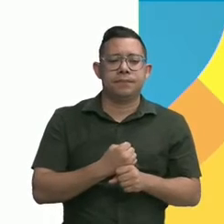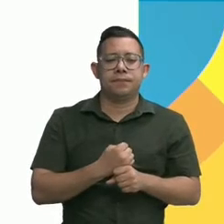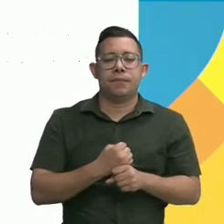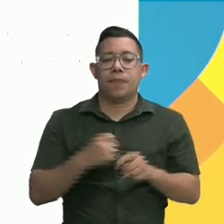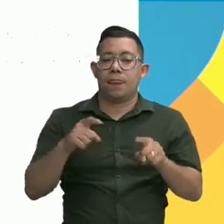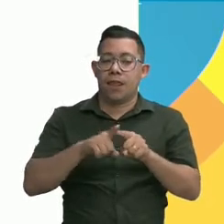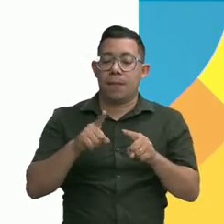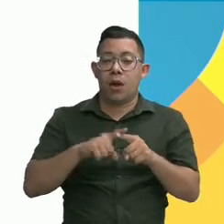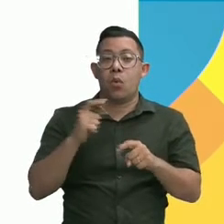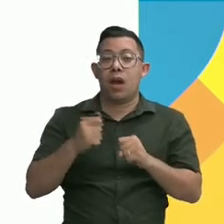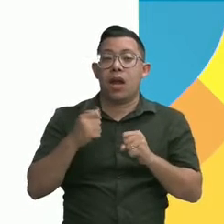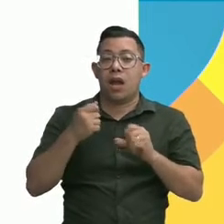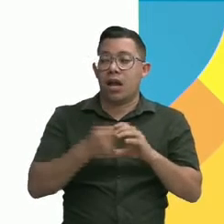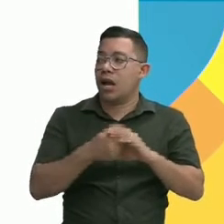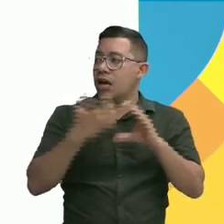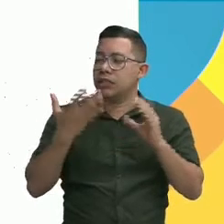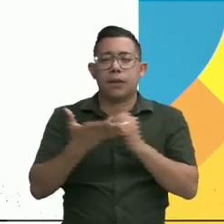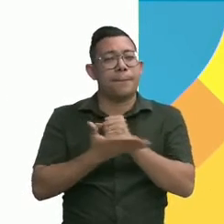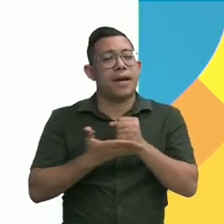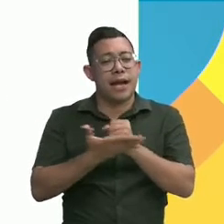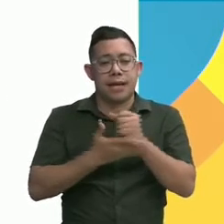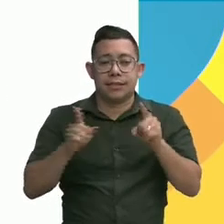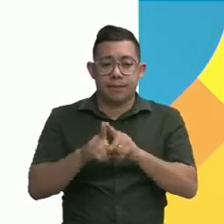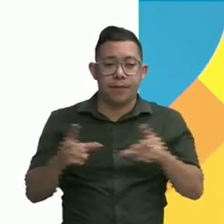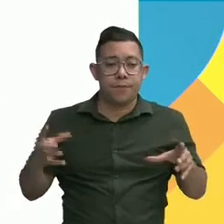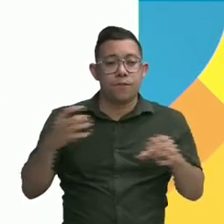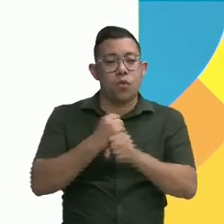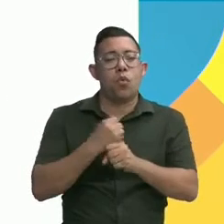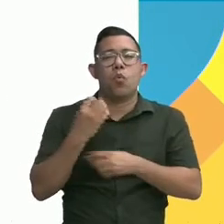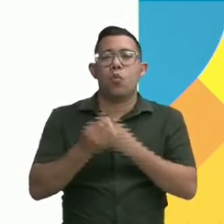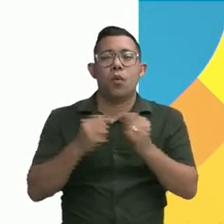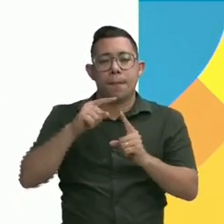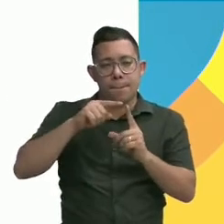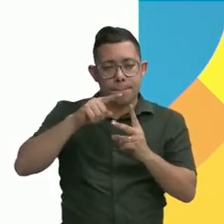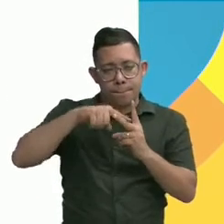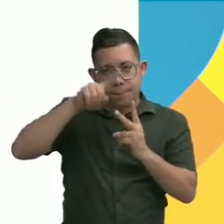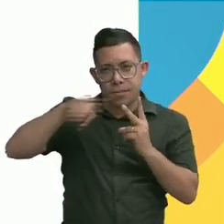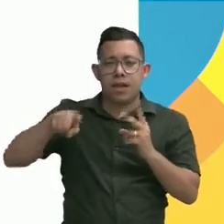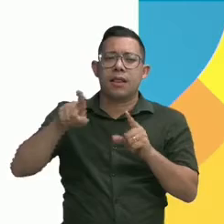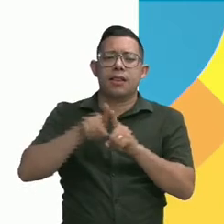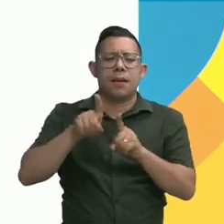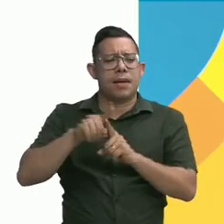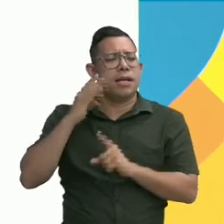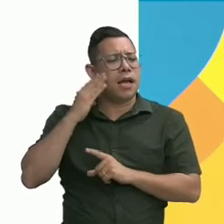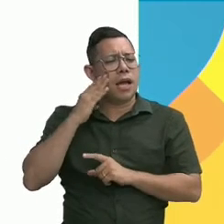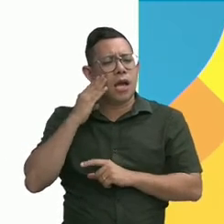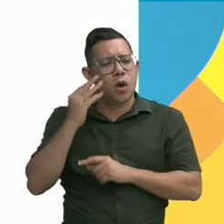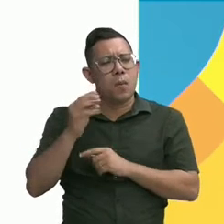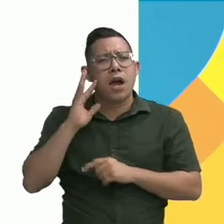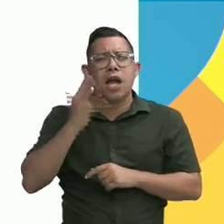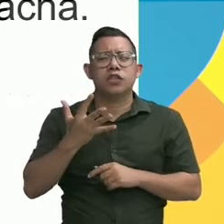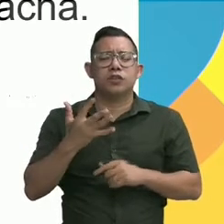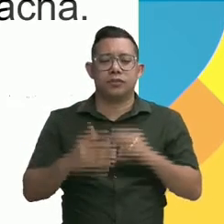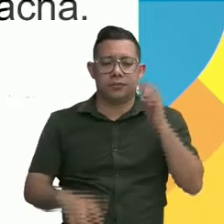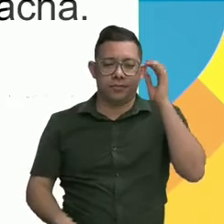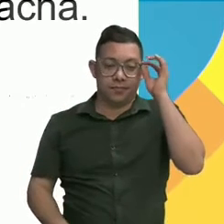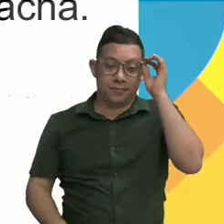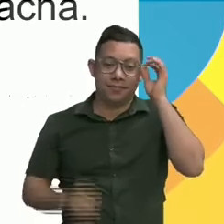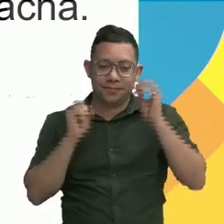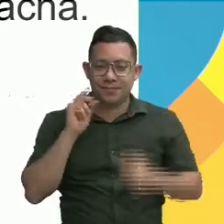básicas coeficientes forma completa e verificação de raízes aplicando na resolução de problemas